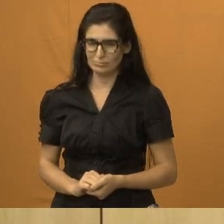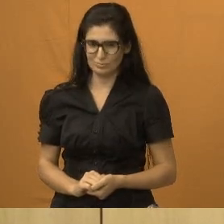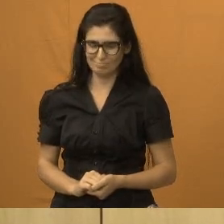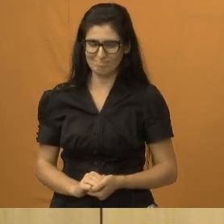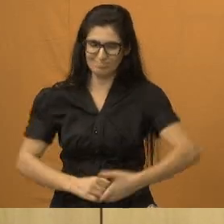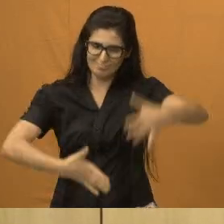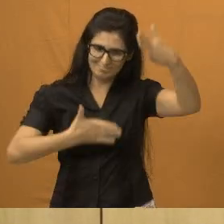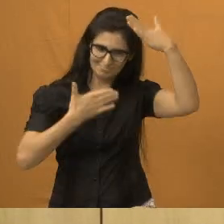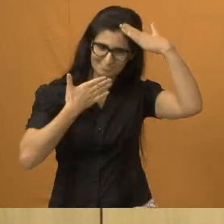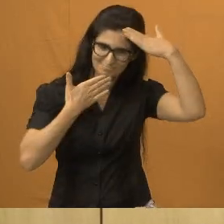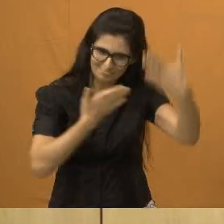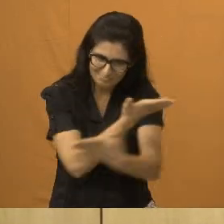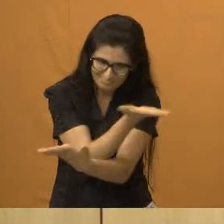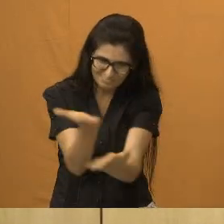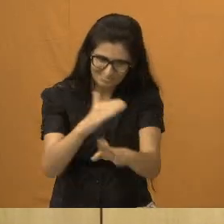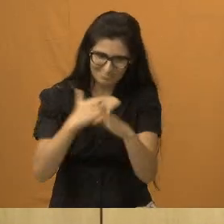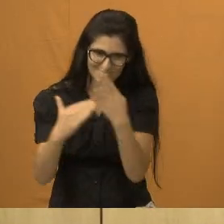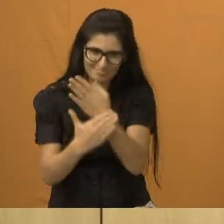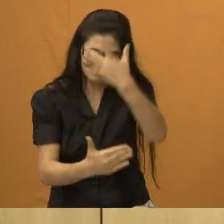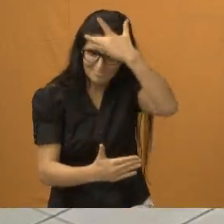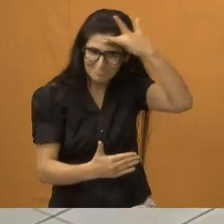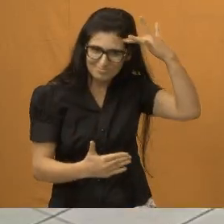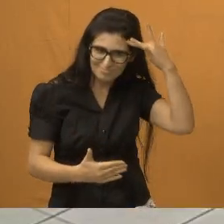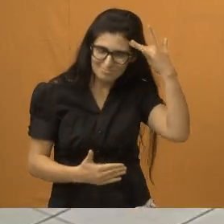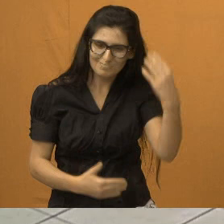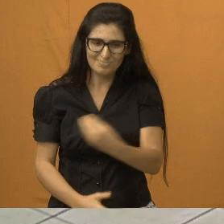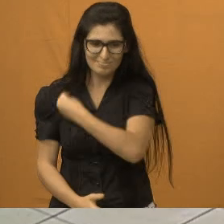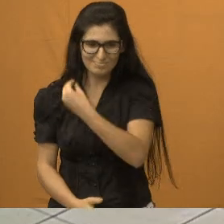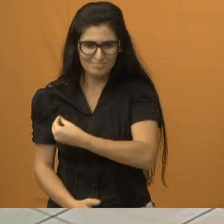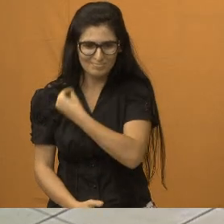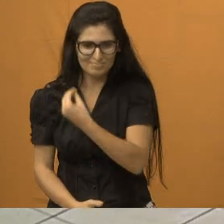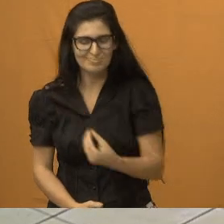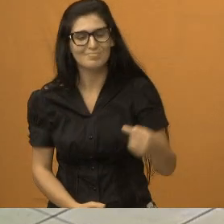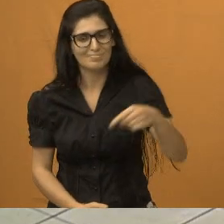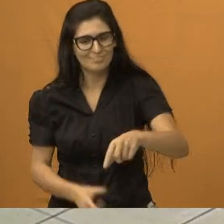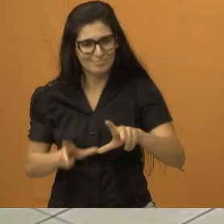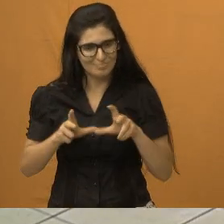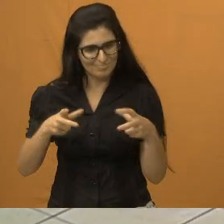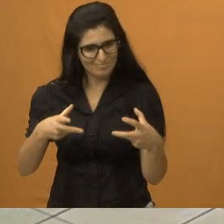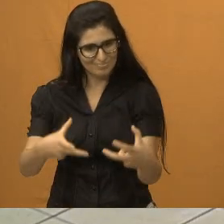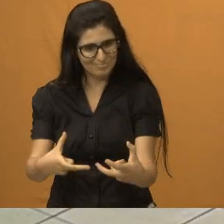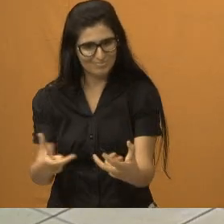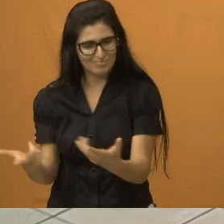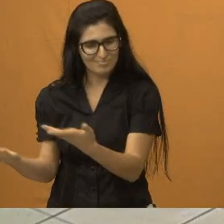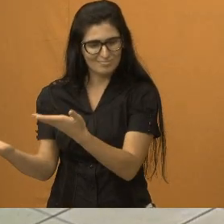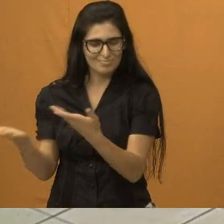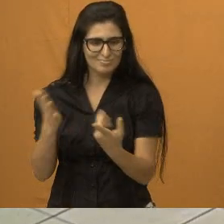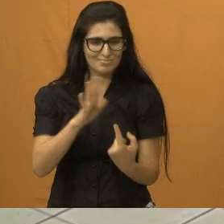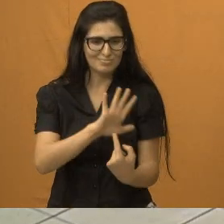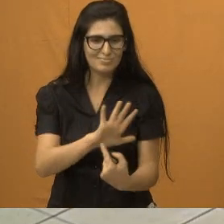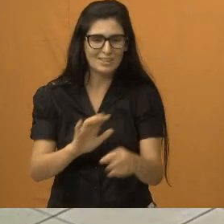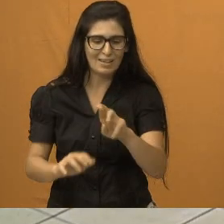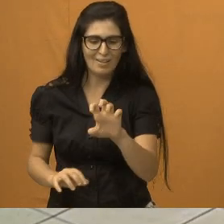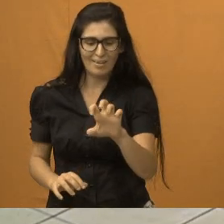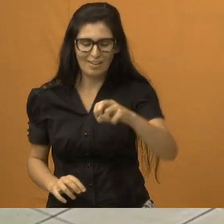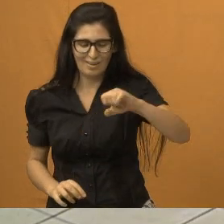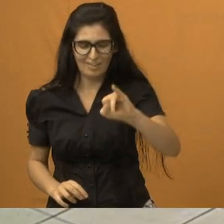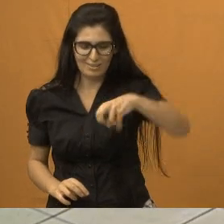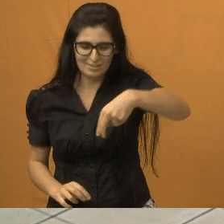Então, agradeço a presença de todos, a explanação e apresentação do diretor Rinaldo